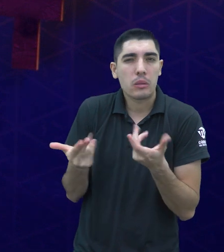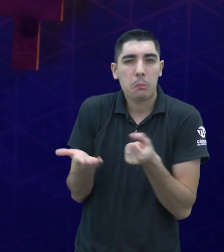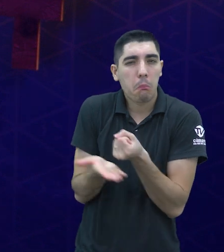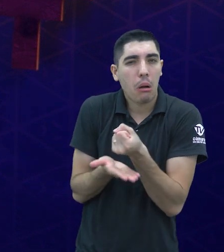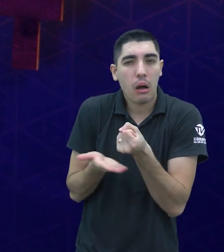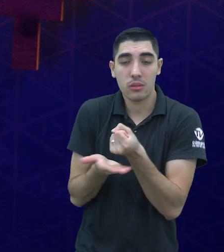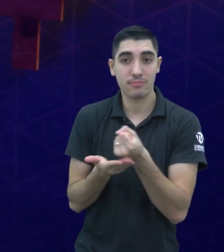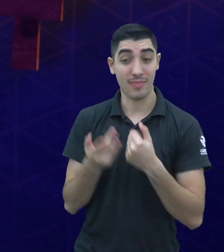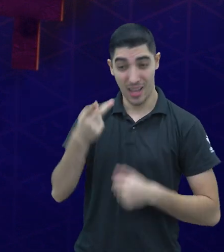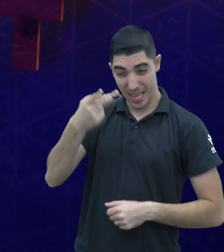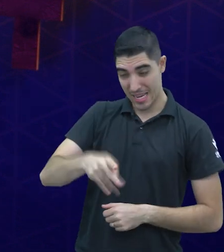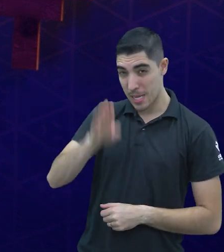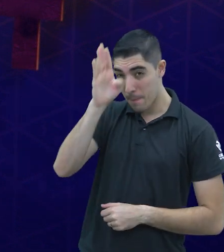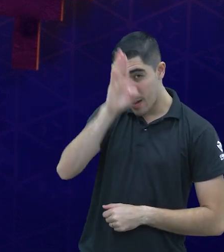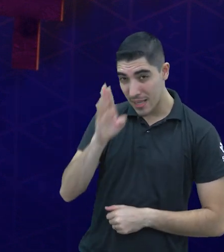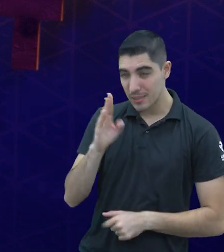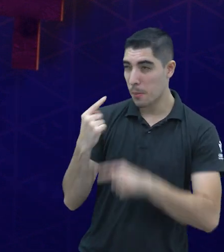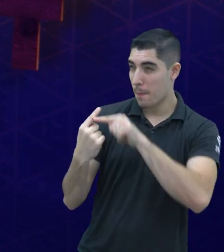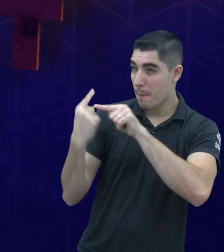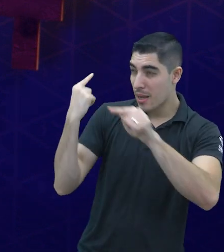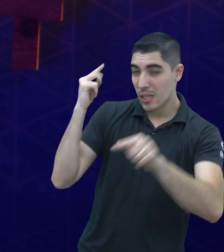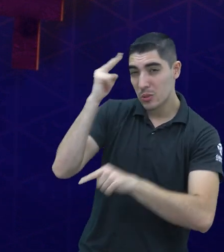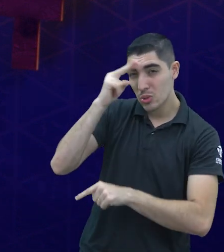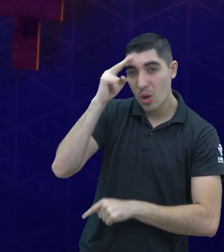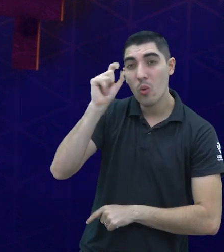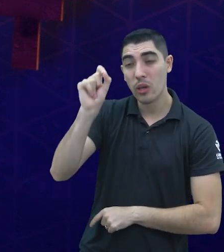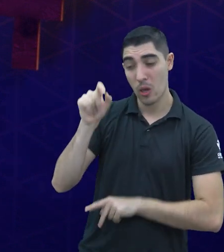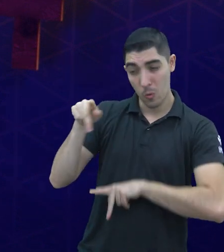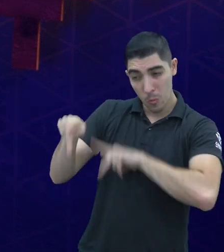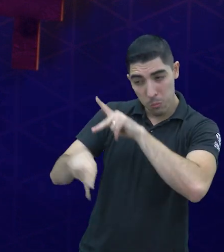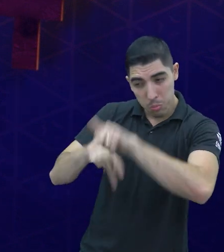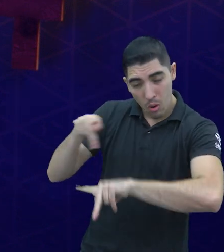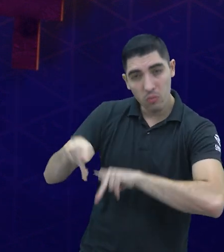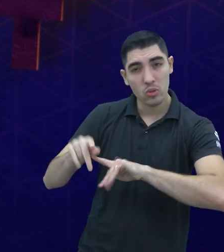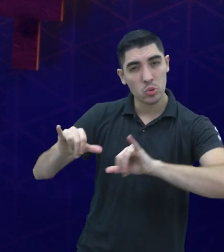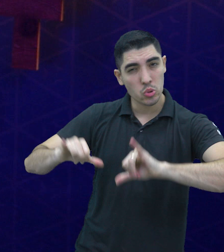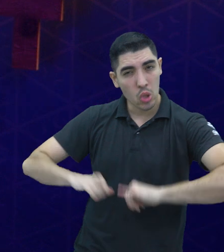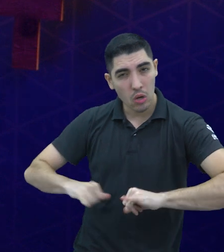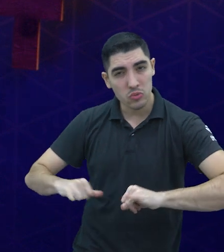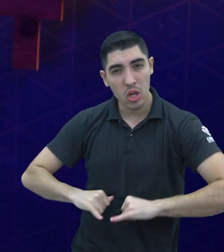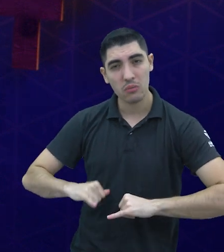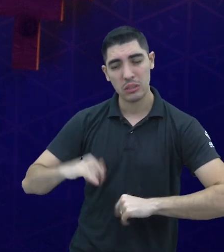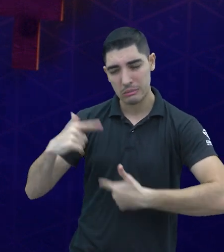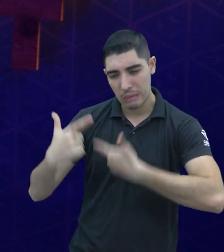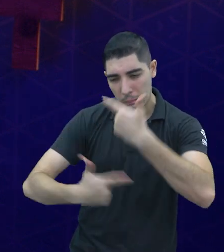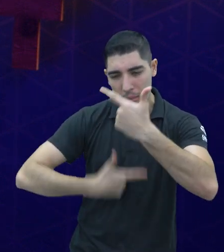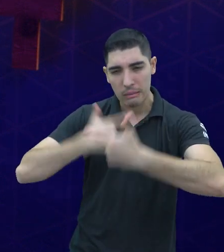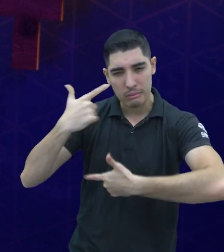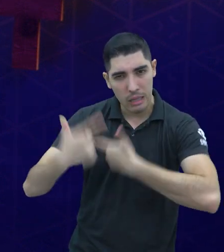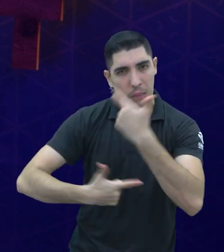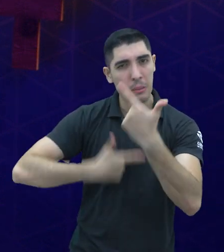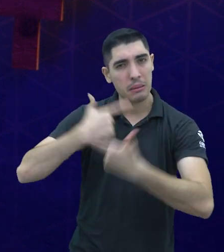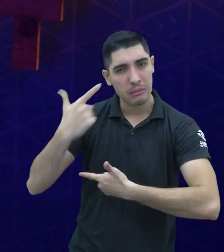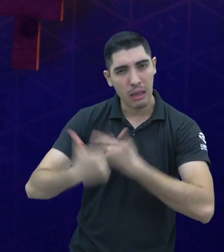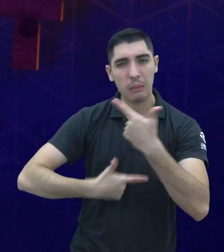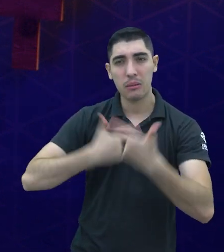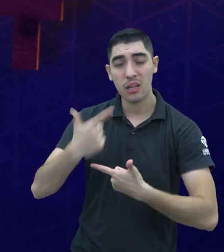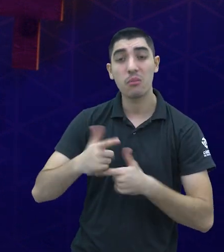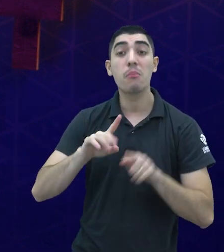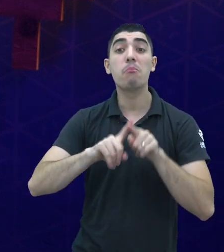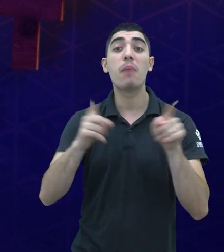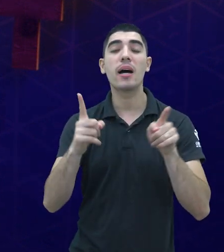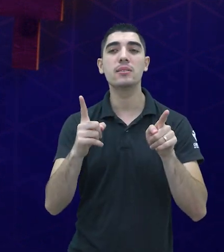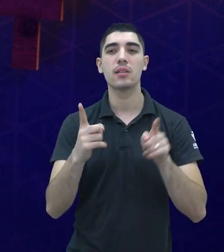muito essa questão, né, de um povo muito operário, que tá muito com a mão na massa e tem